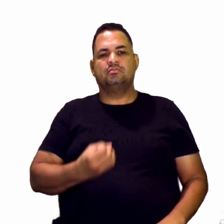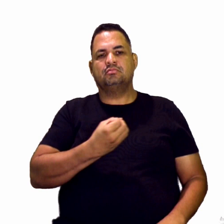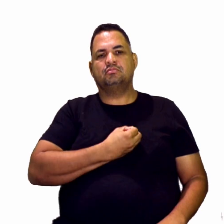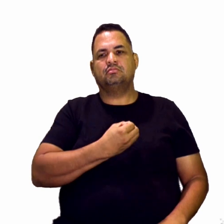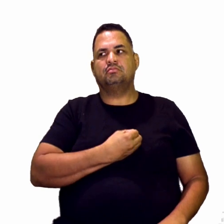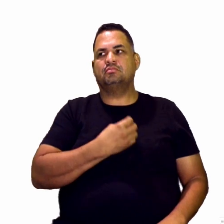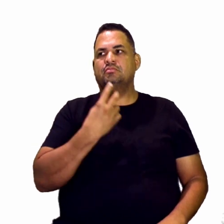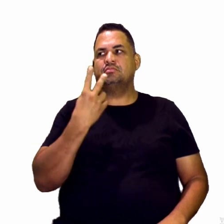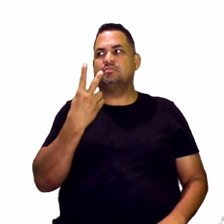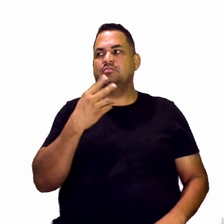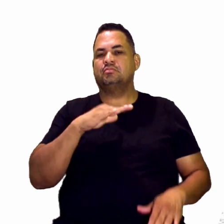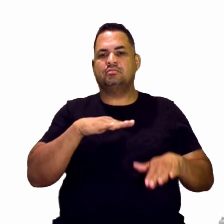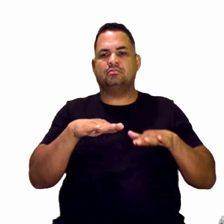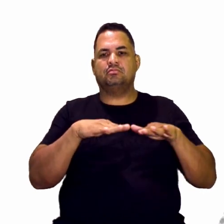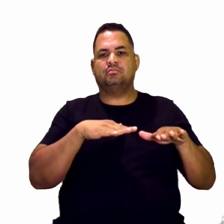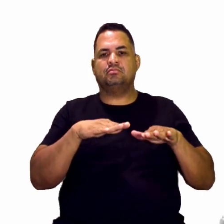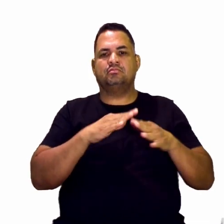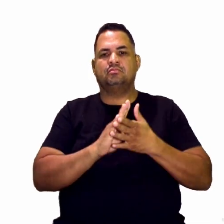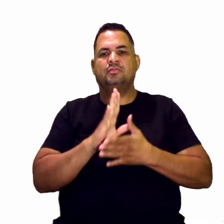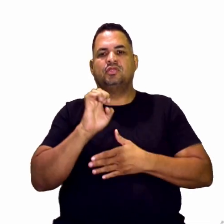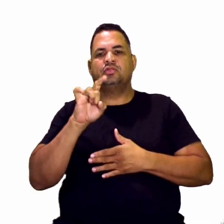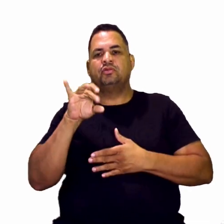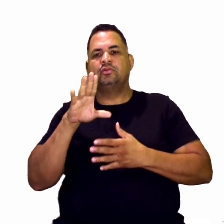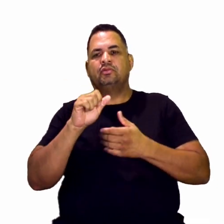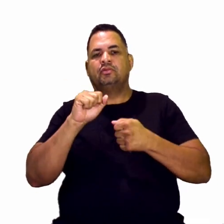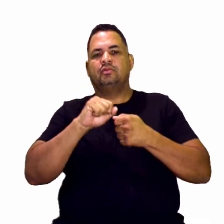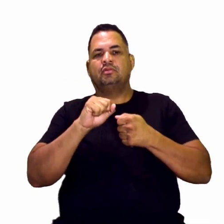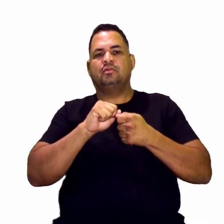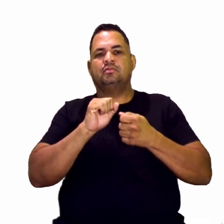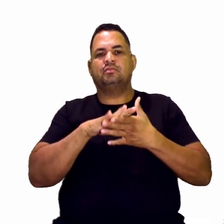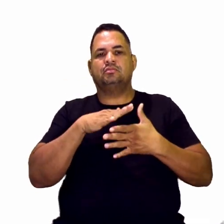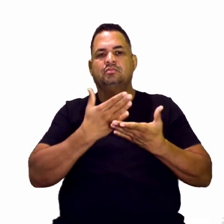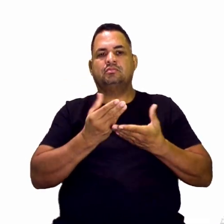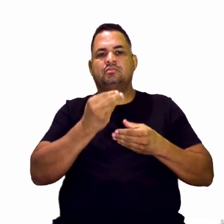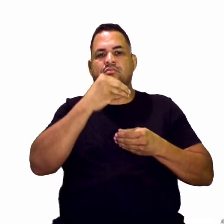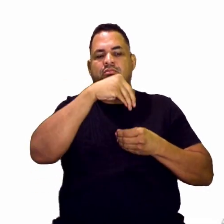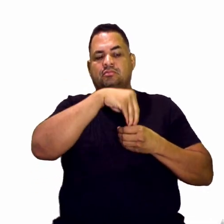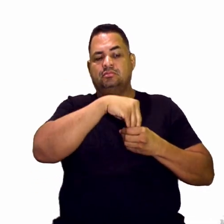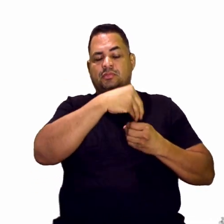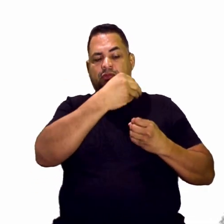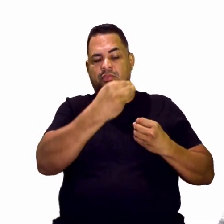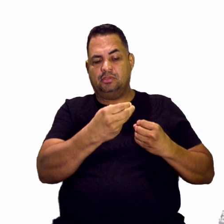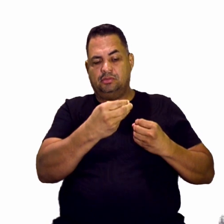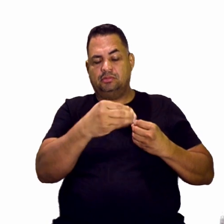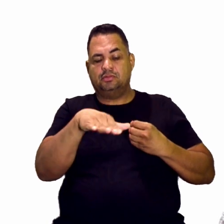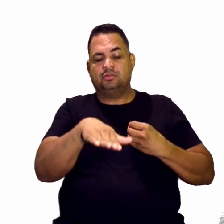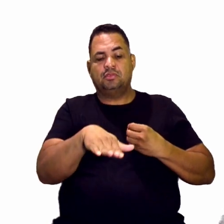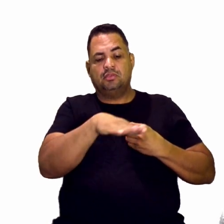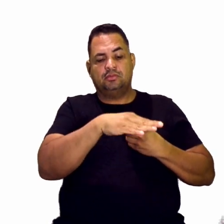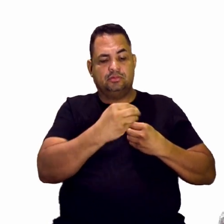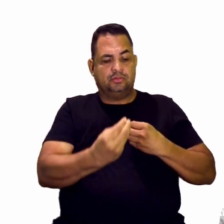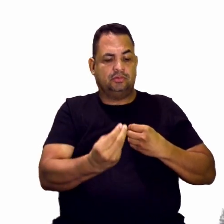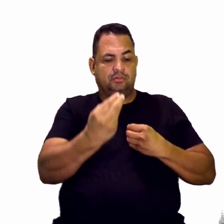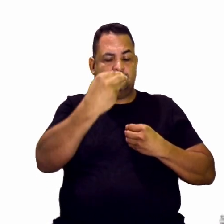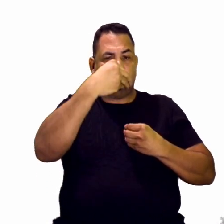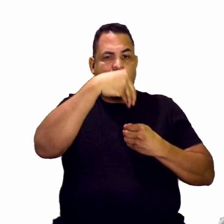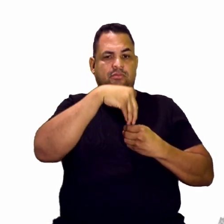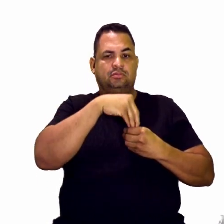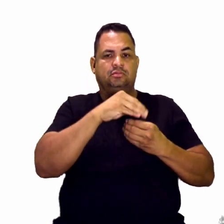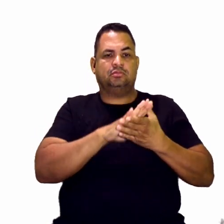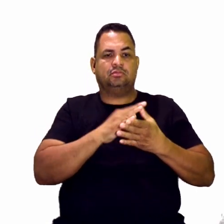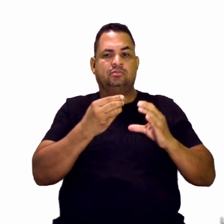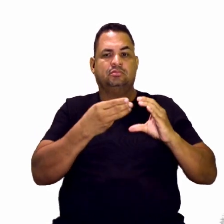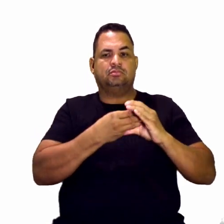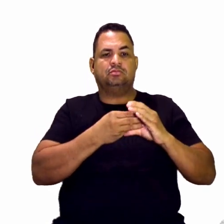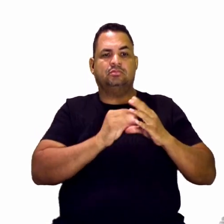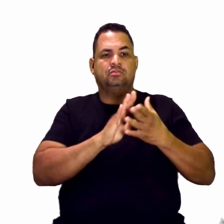2. O movimento do solvente realizado entre o ambiente intracelular e extracelular, de um